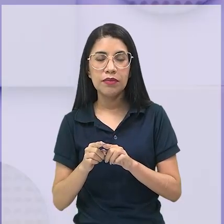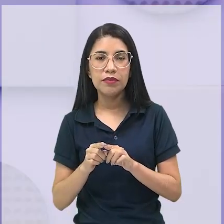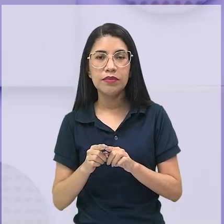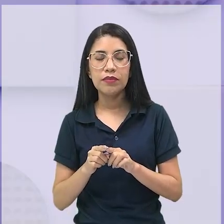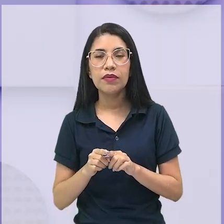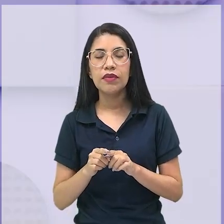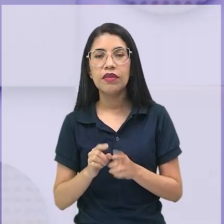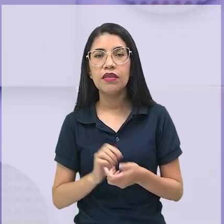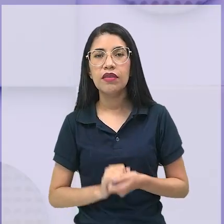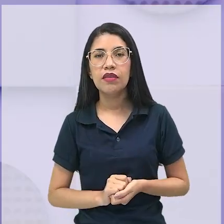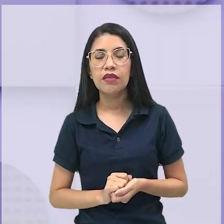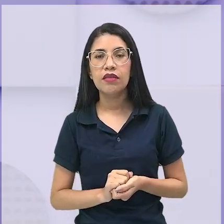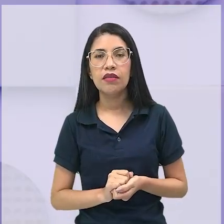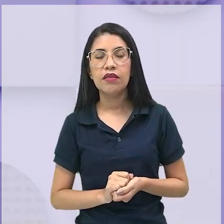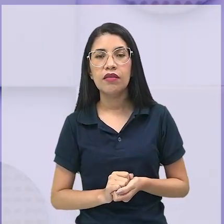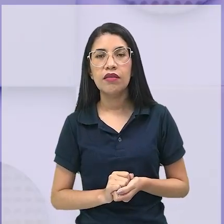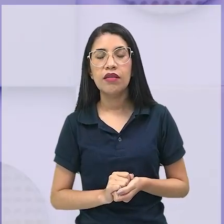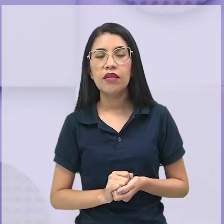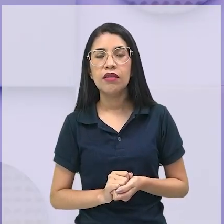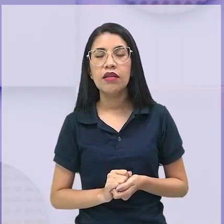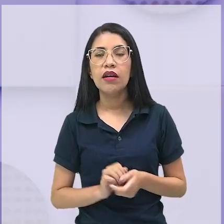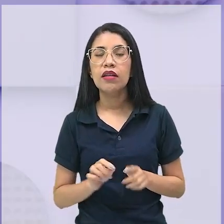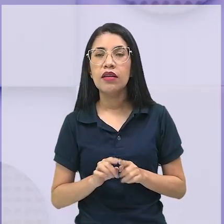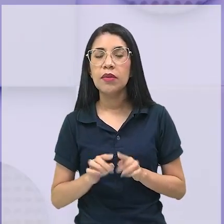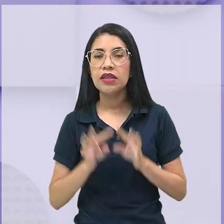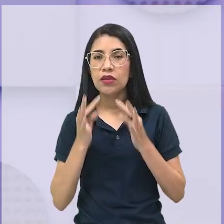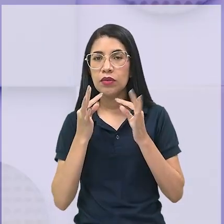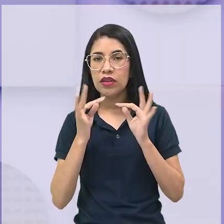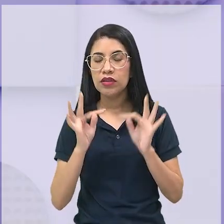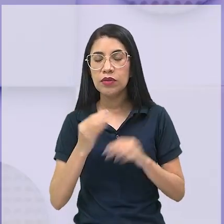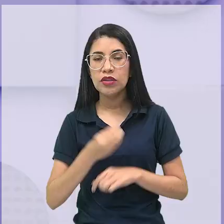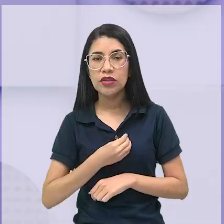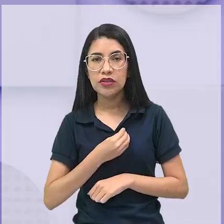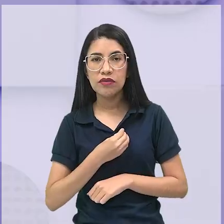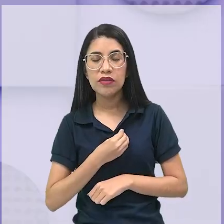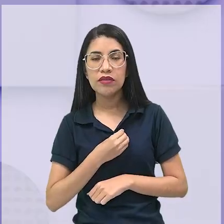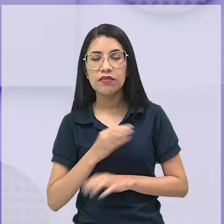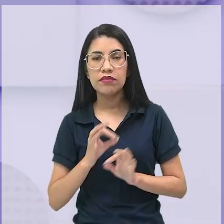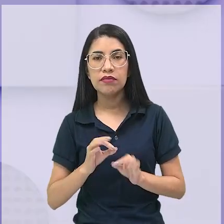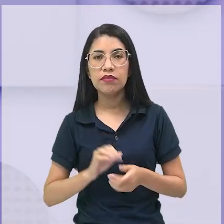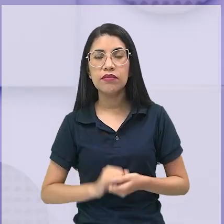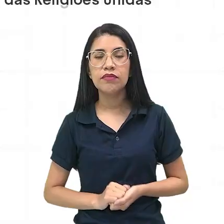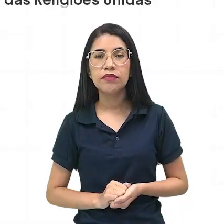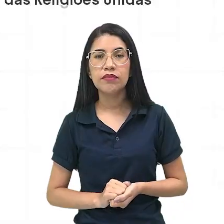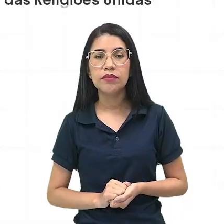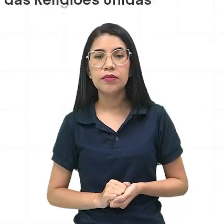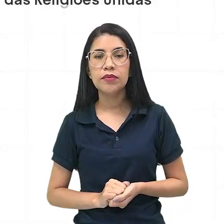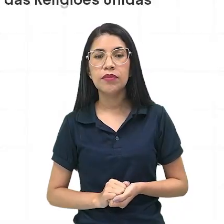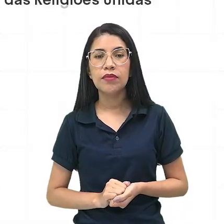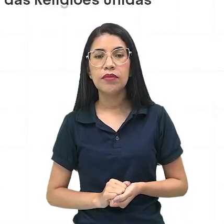sinal de um testemunho de vida e vida em abundância. Vamos lá, então?